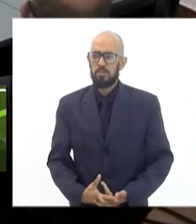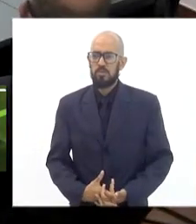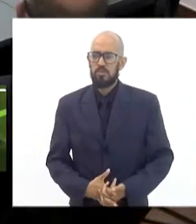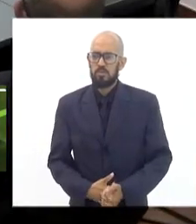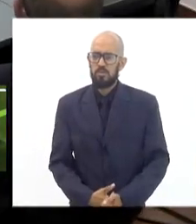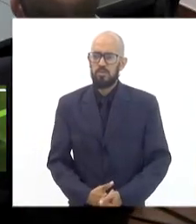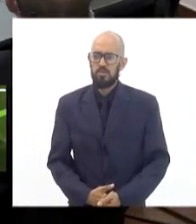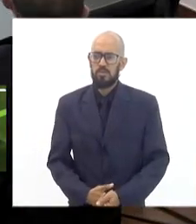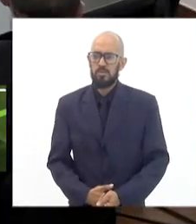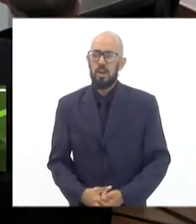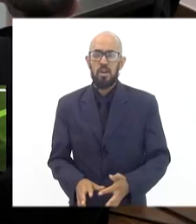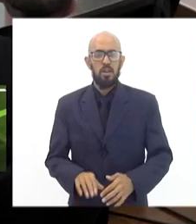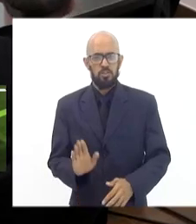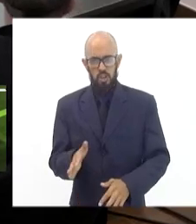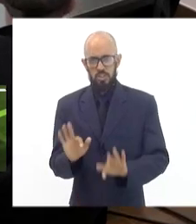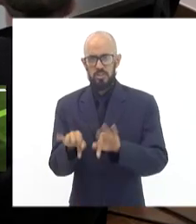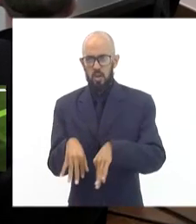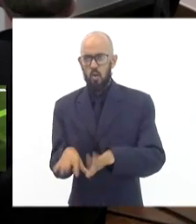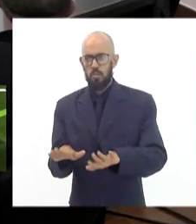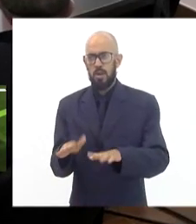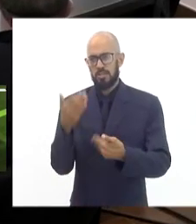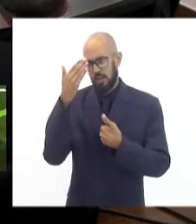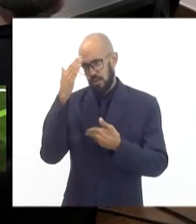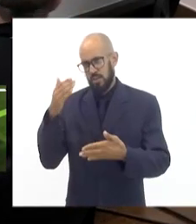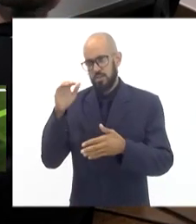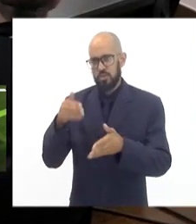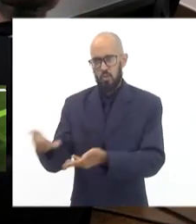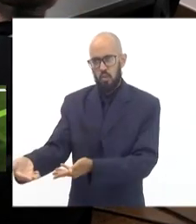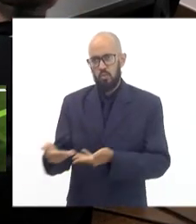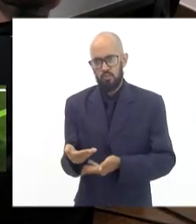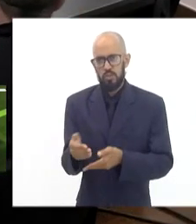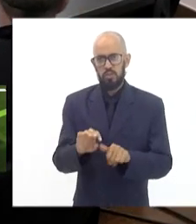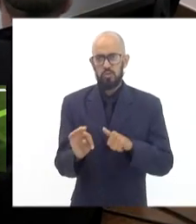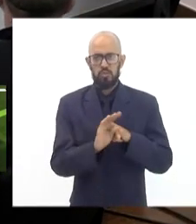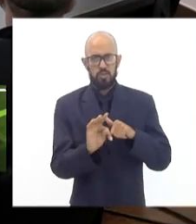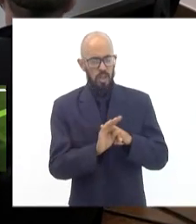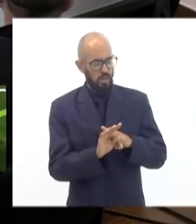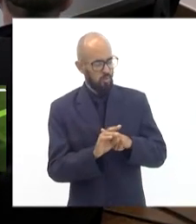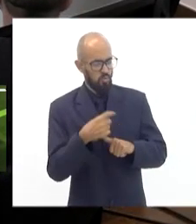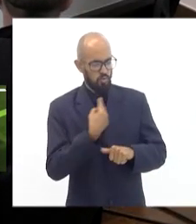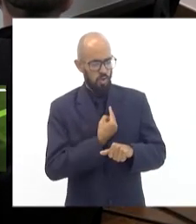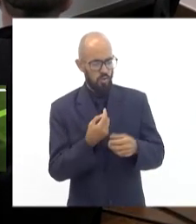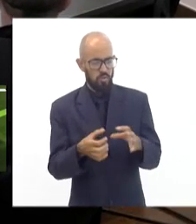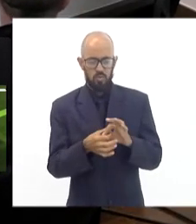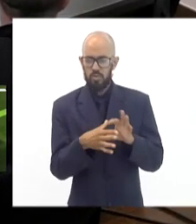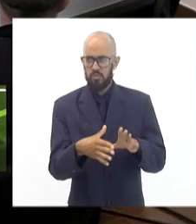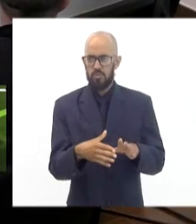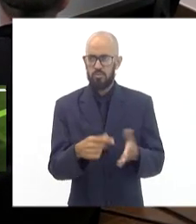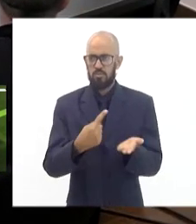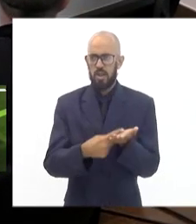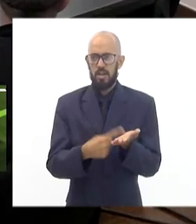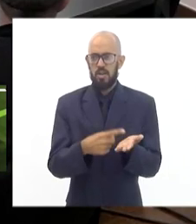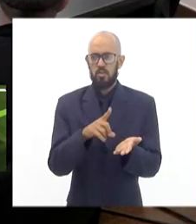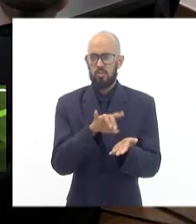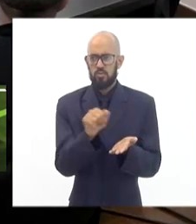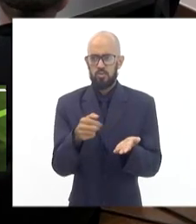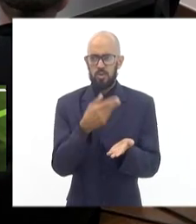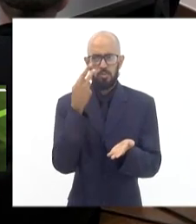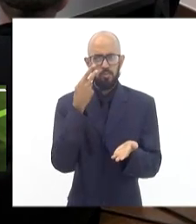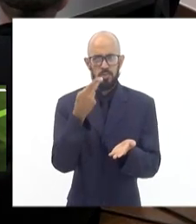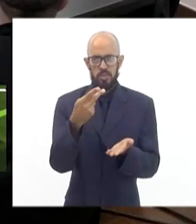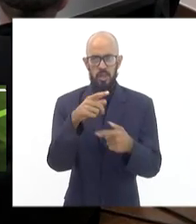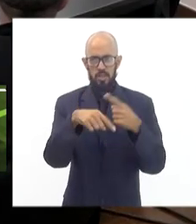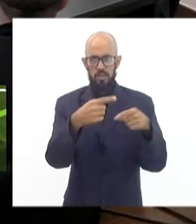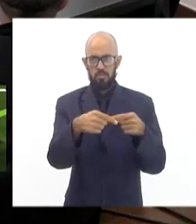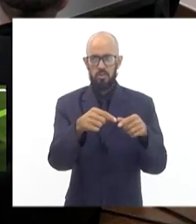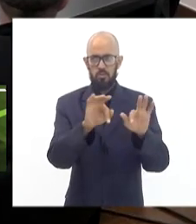dançar já encerrou mas agradecer aqui o convite os nossos técnicos estão aqui à disposição marcar um dia para visitar lá nosso